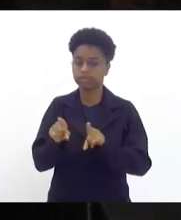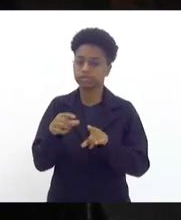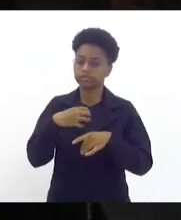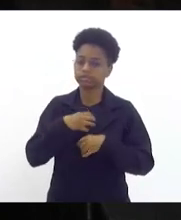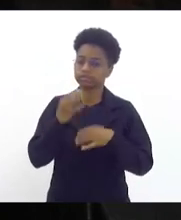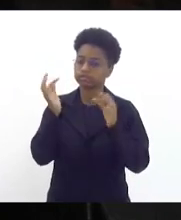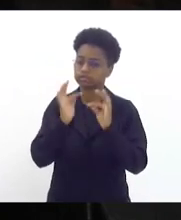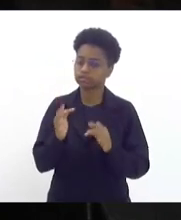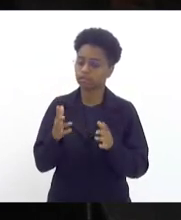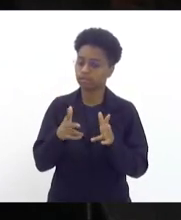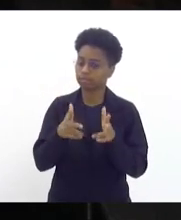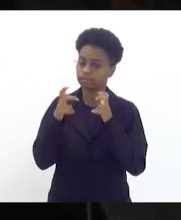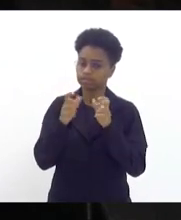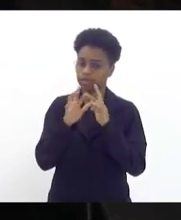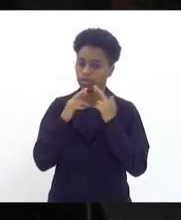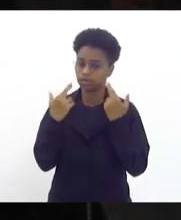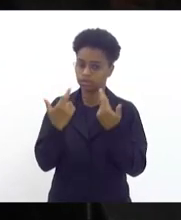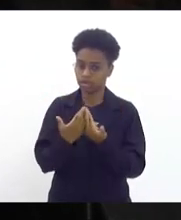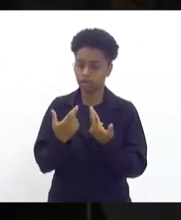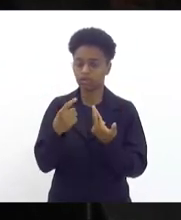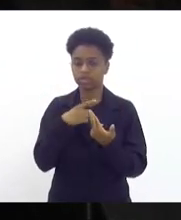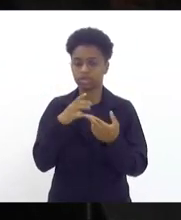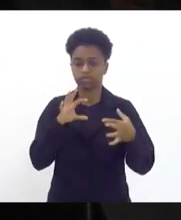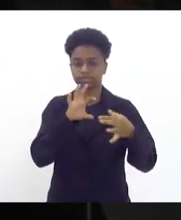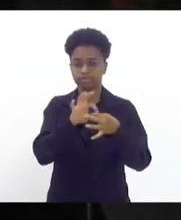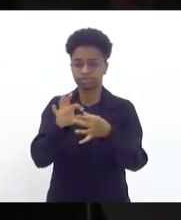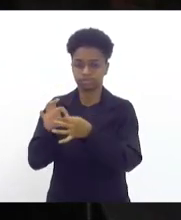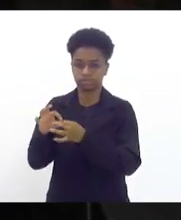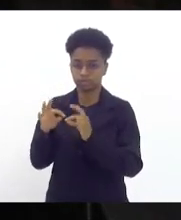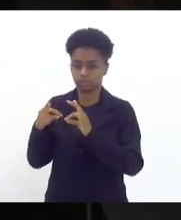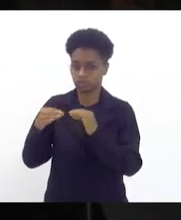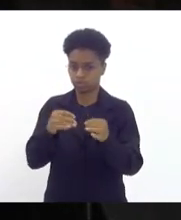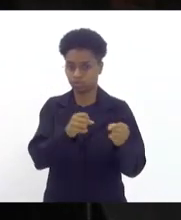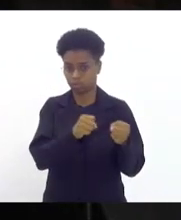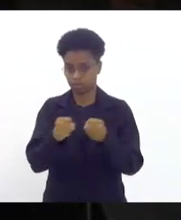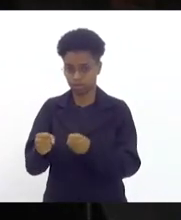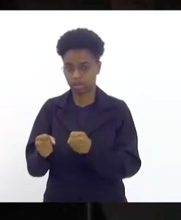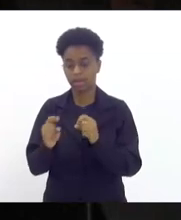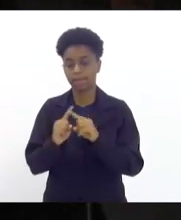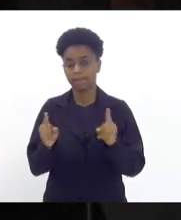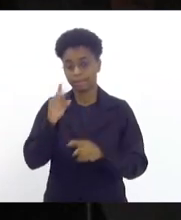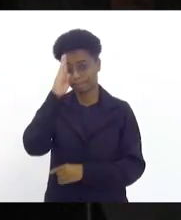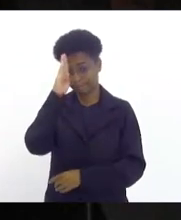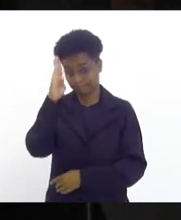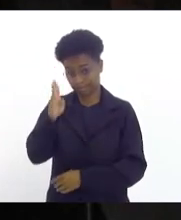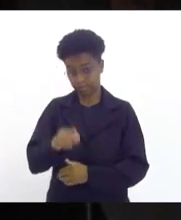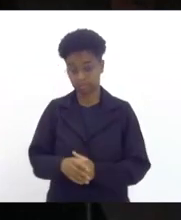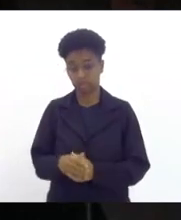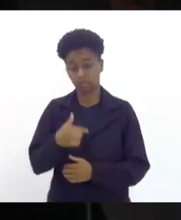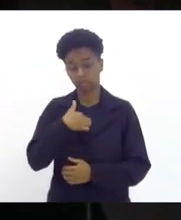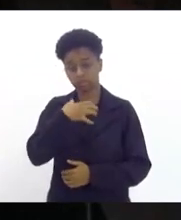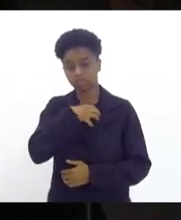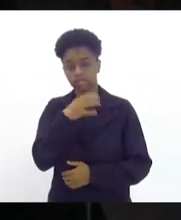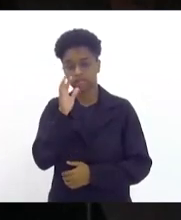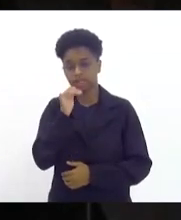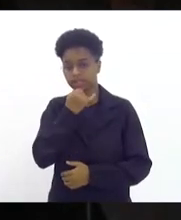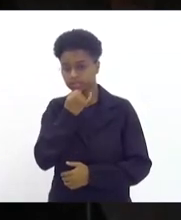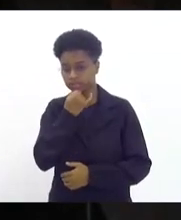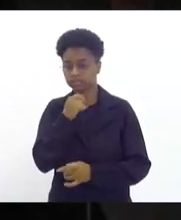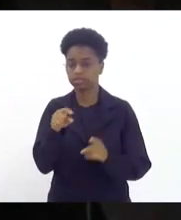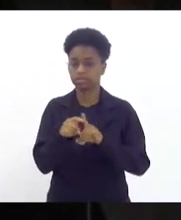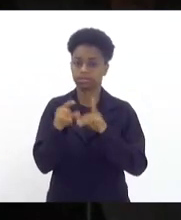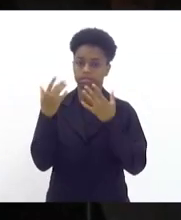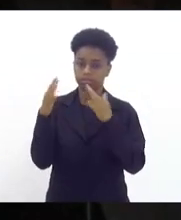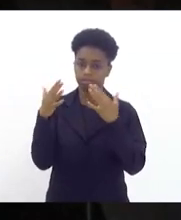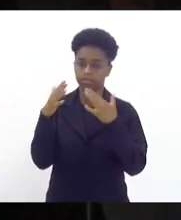uma reunião como essa que agregue a todos esses poderes a todos esses entes mas mais uma vez fico triste aqui já parabenizo também